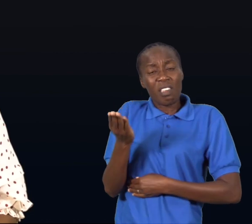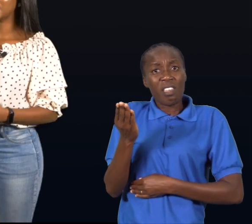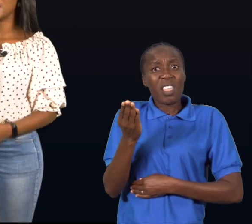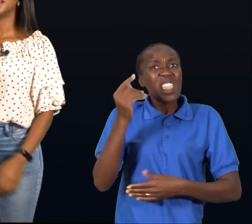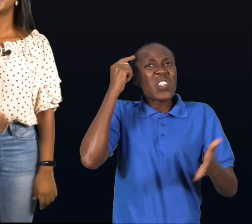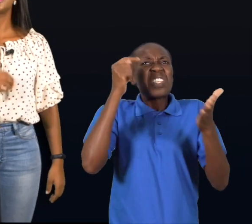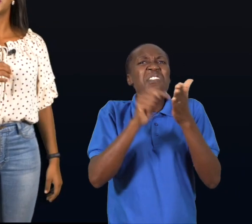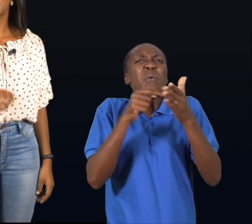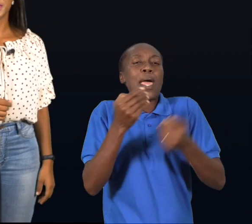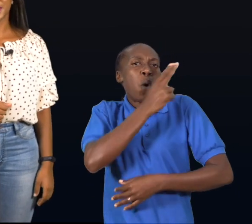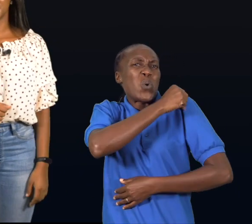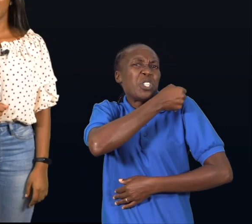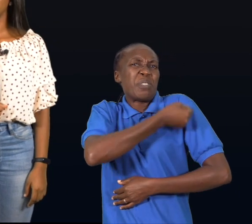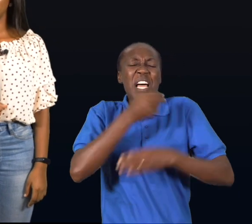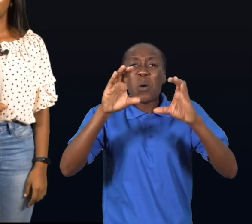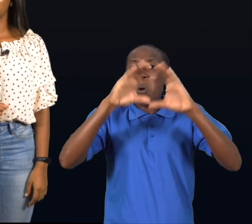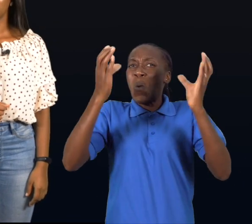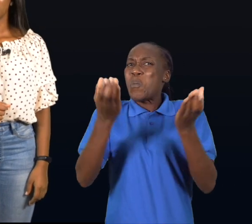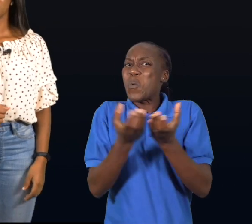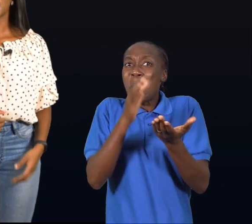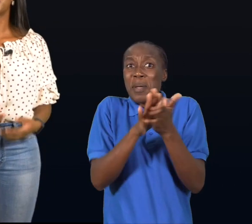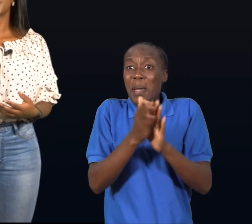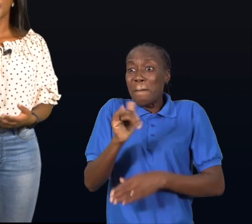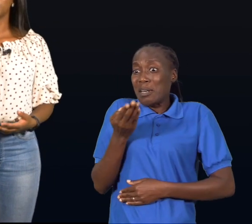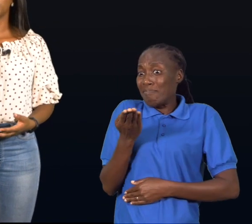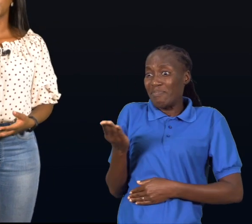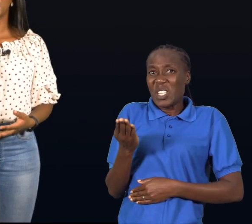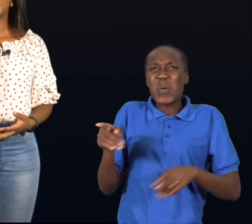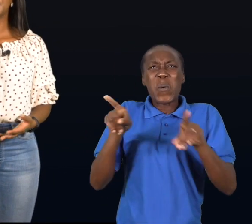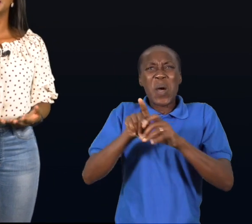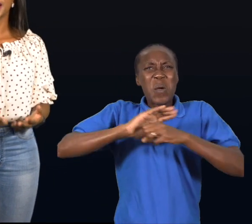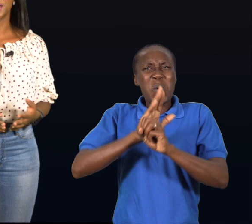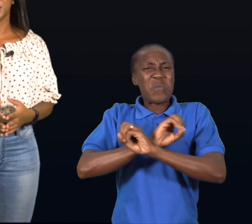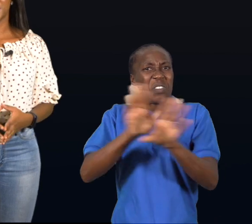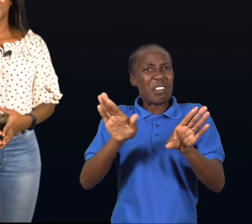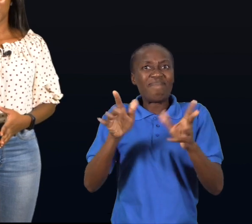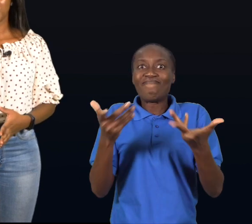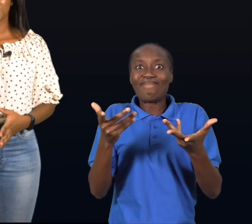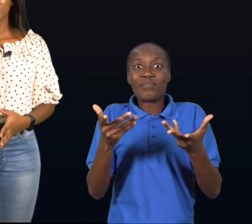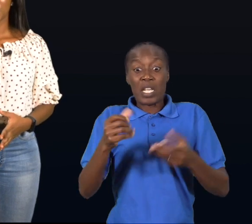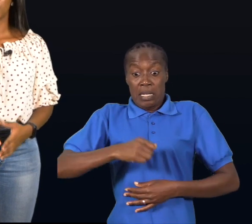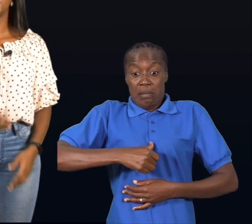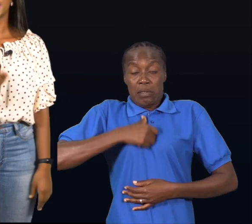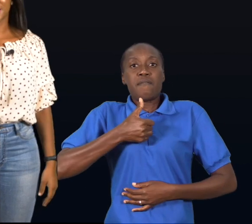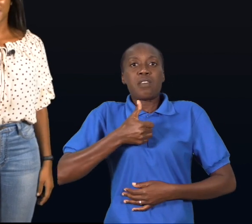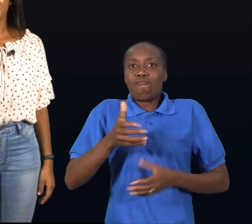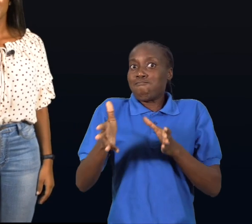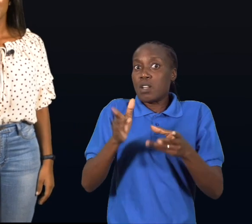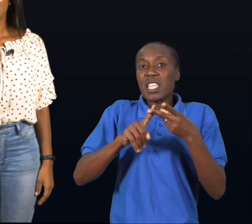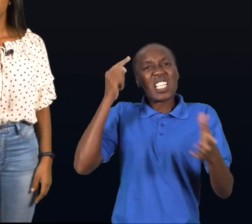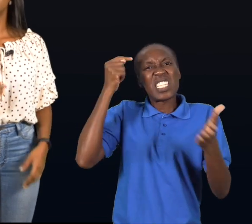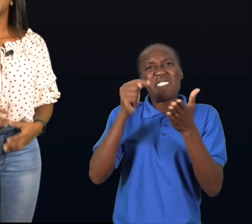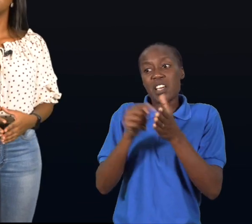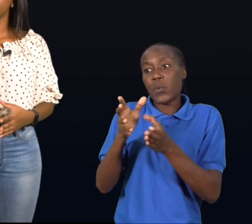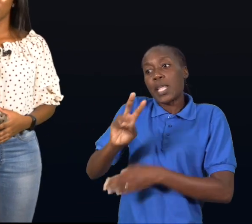este? Nenhum sistema sanitário no mundo está preparado para uma pandemia desta dimensão. Cuidar de si